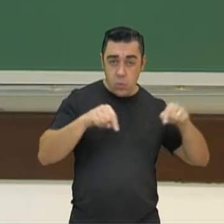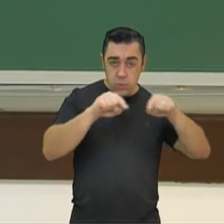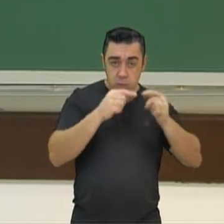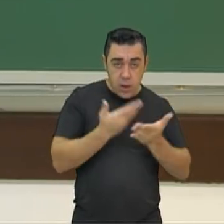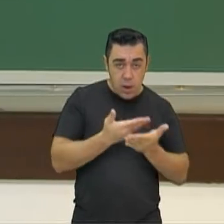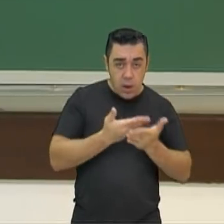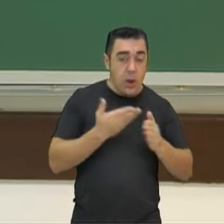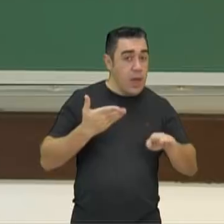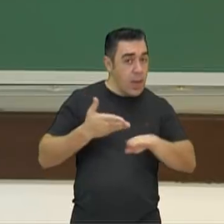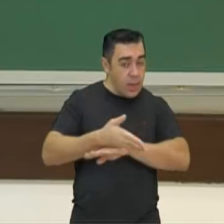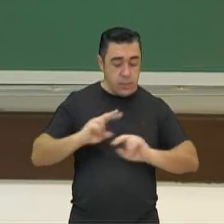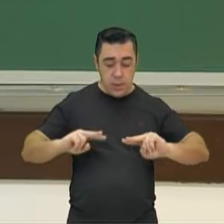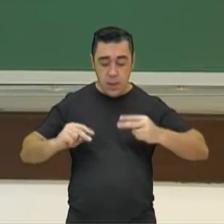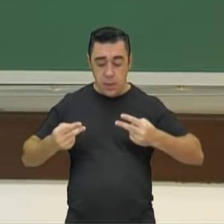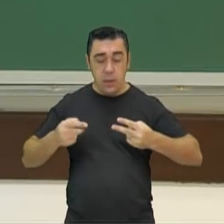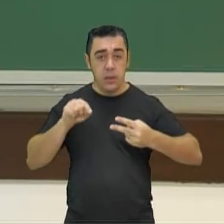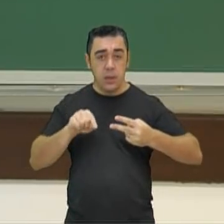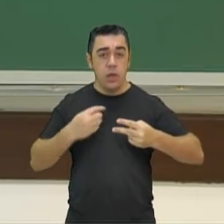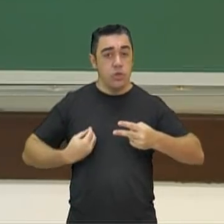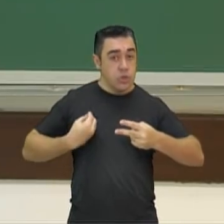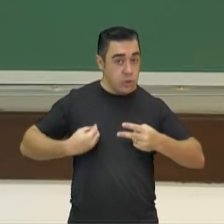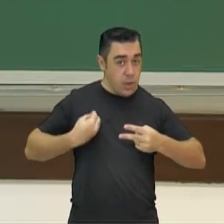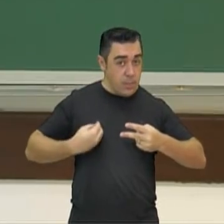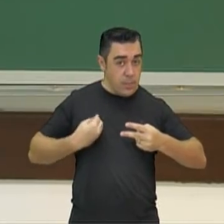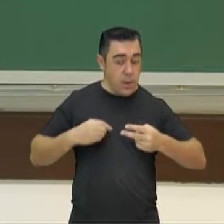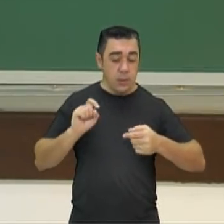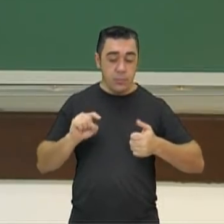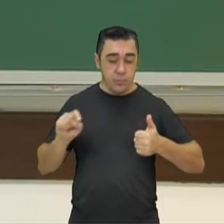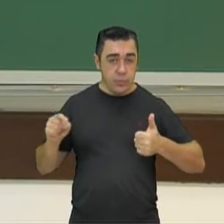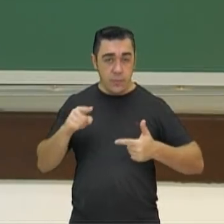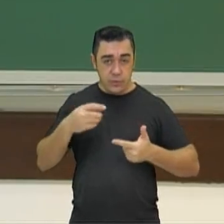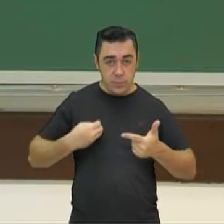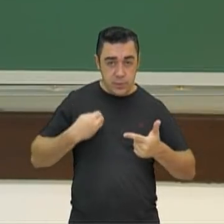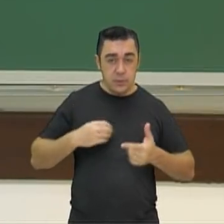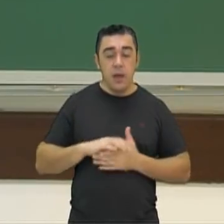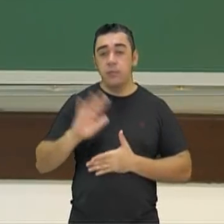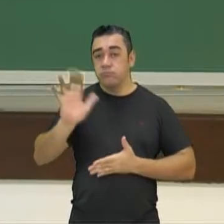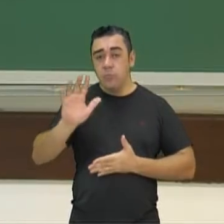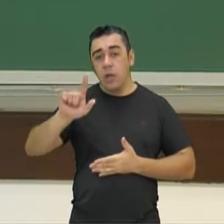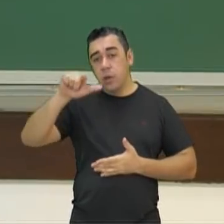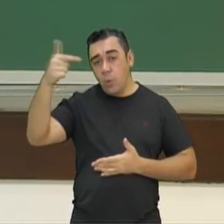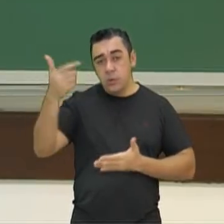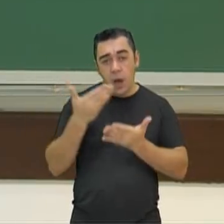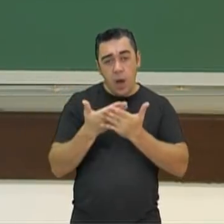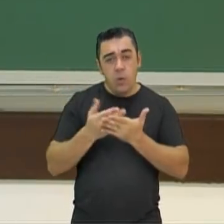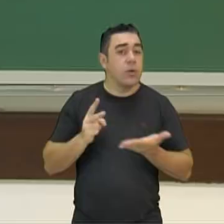presença, que isso vai computar nas suas presenças do trimestre. E até a próxima,